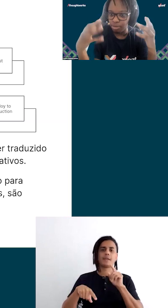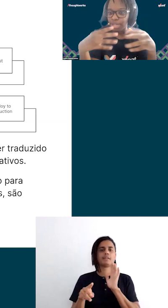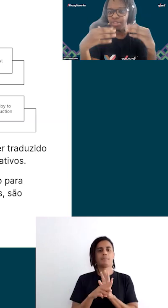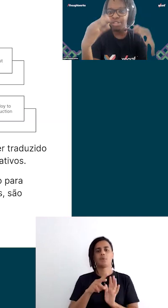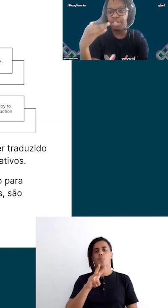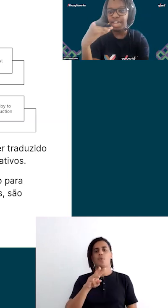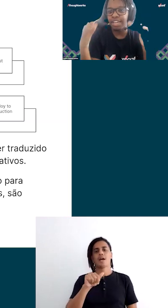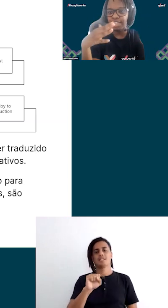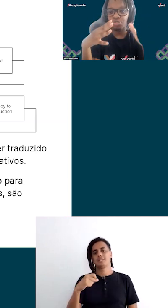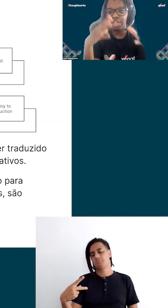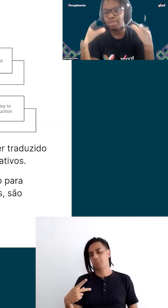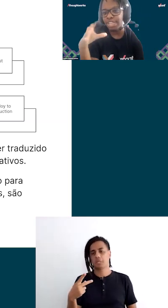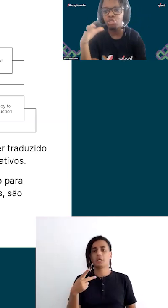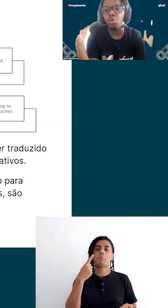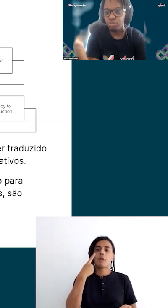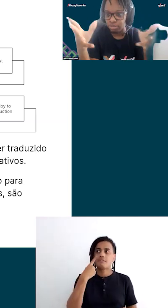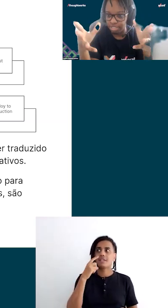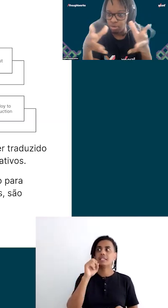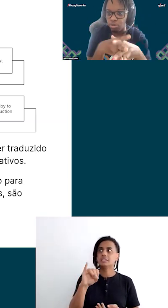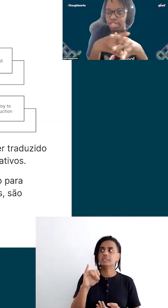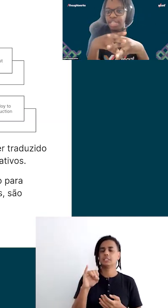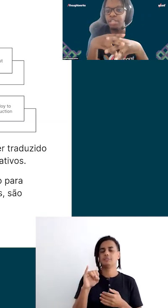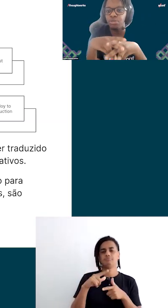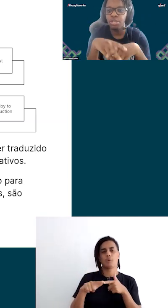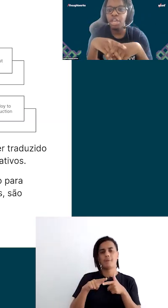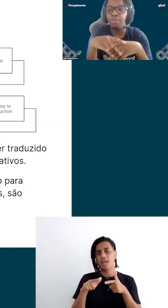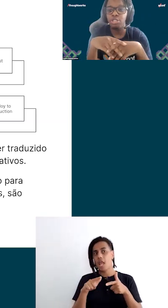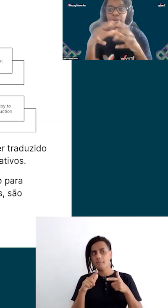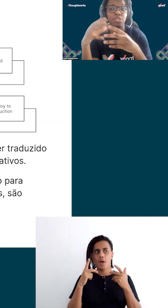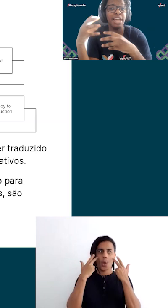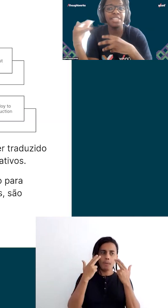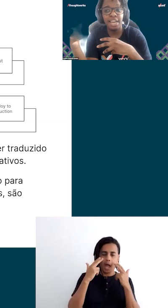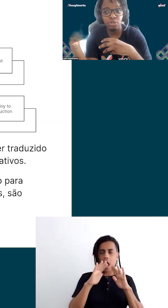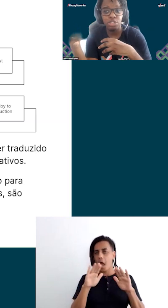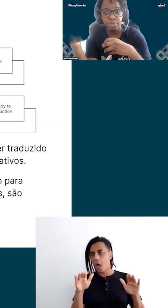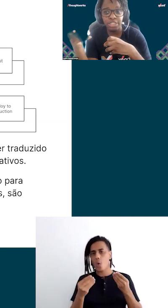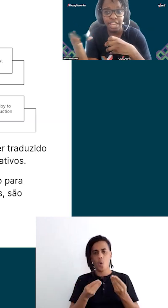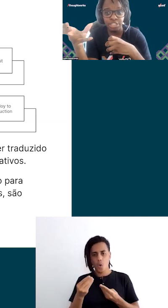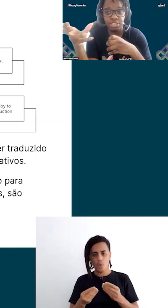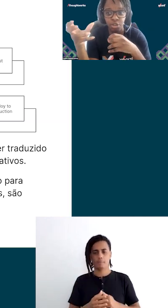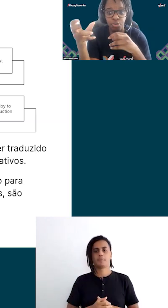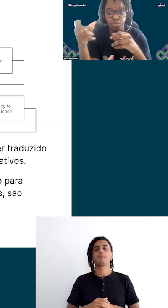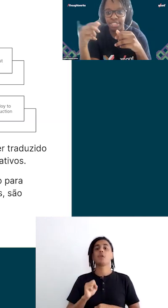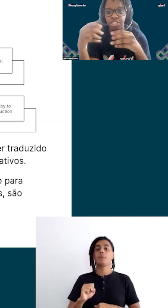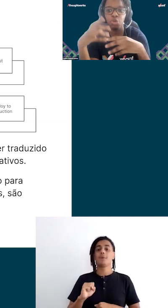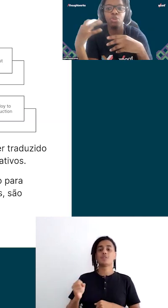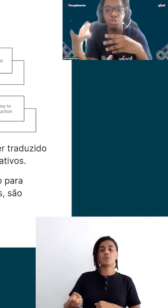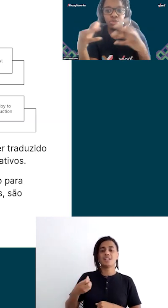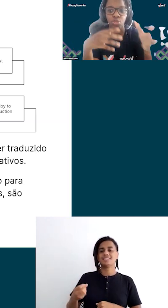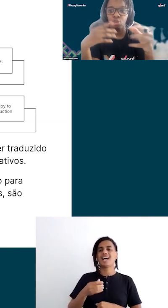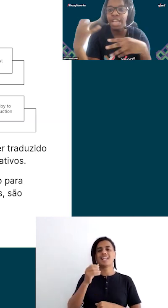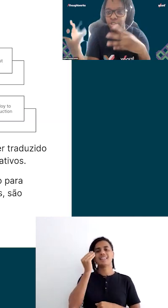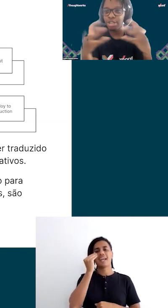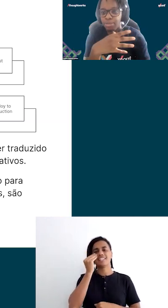exemplo, para verificar se as vulnerabilidades comuns estão acontecendo. Eu posso personalizar alguns tipos de testes que eu vou fazer de acordo